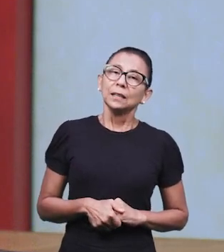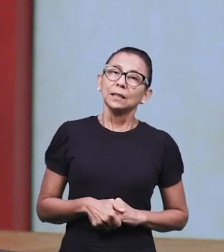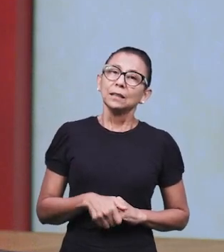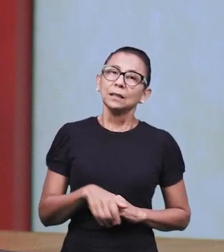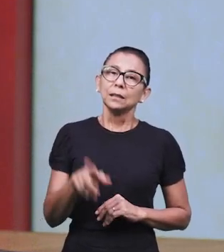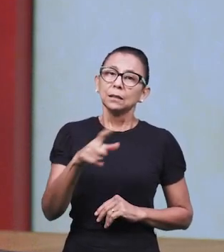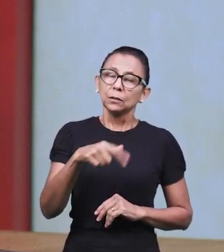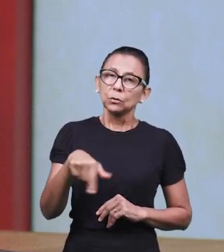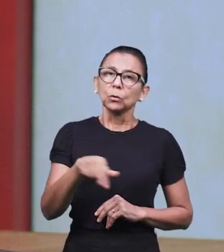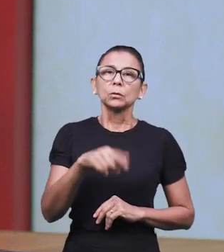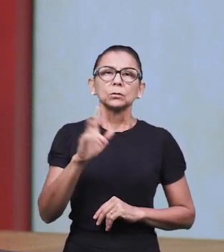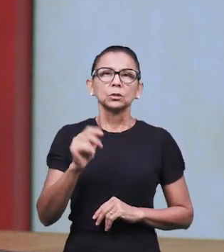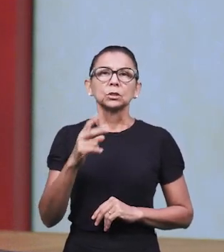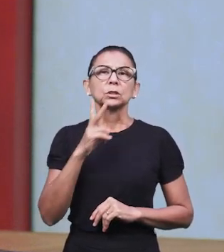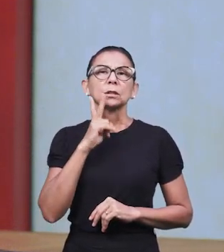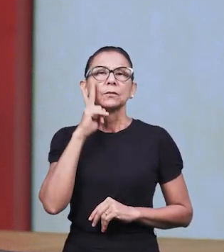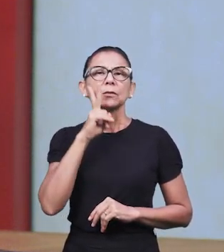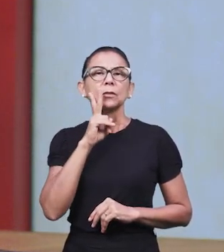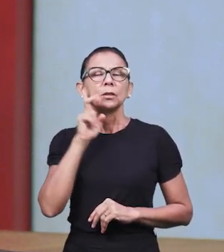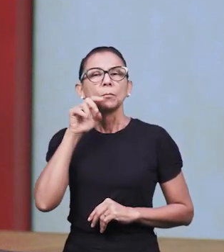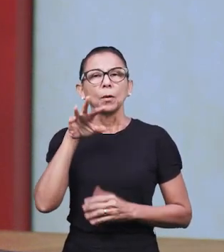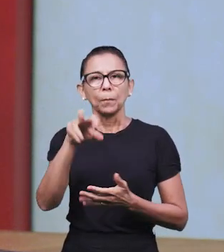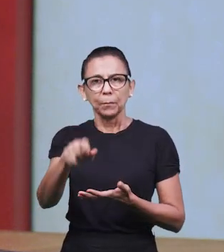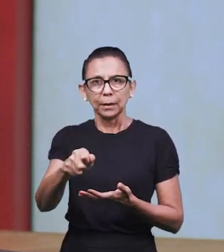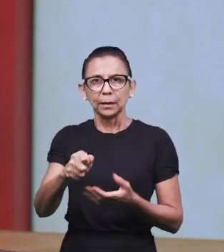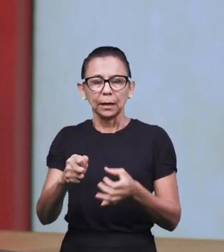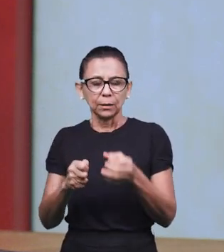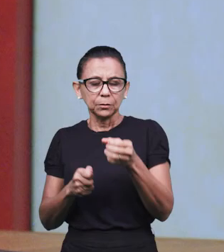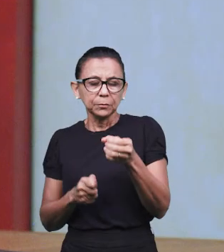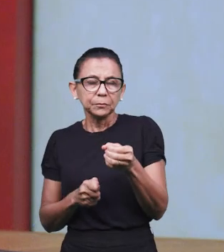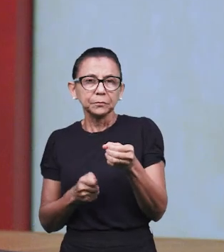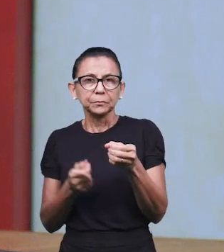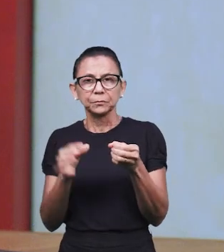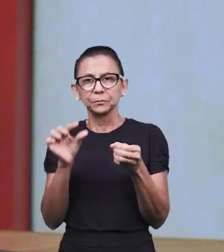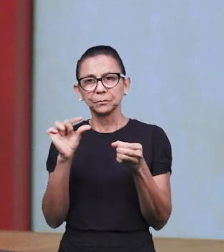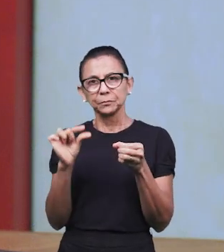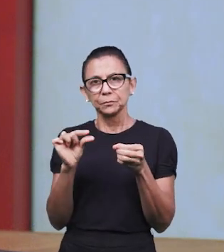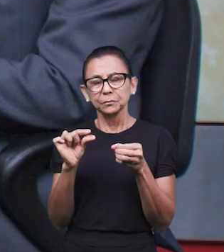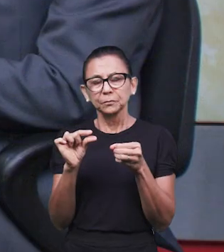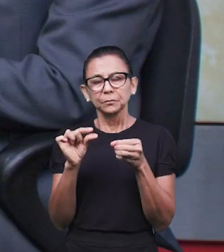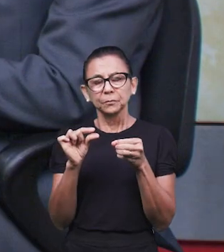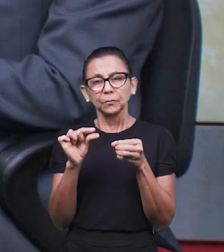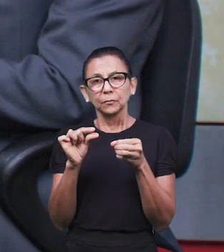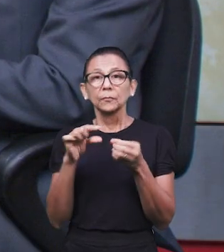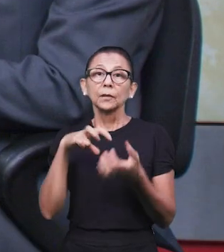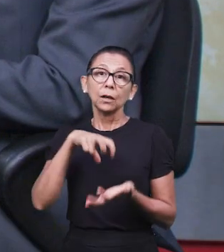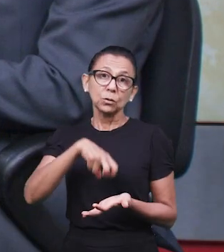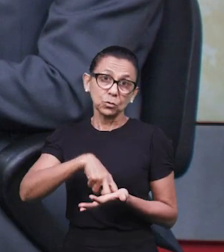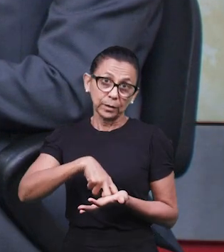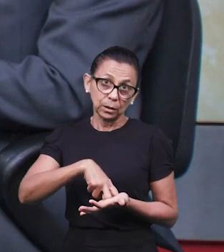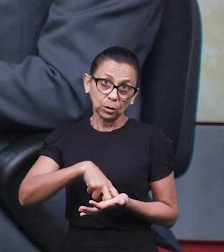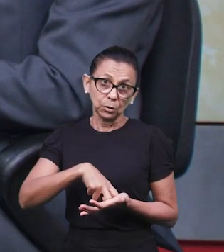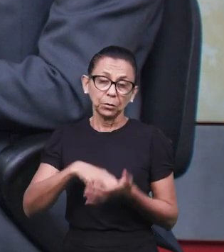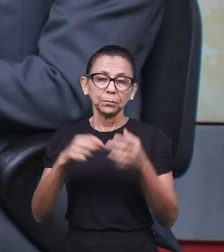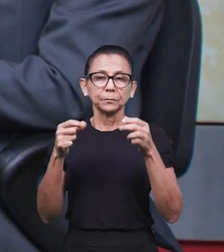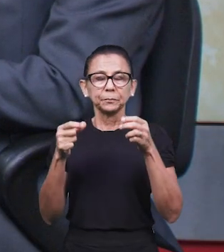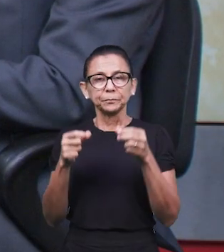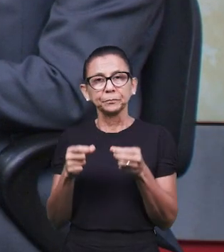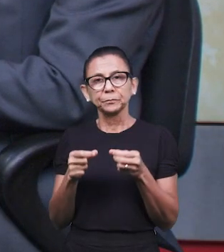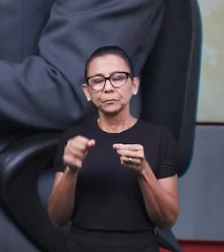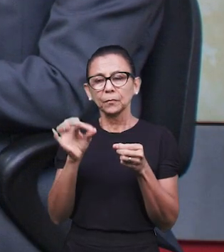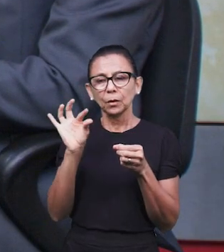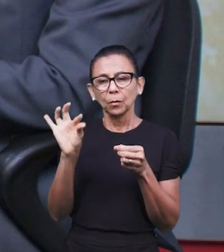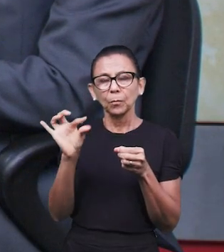dizer, todos estavam de posse dos elementos, nós nos ajoelhamos para participar dos elementos ali, e naquele momento o